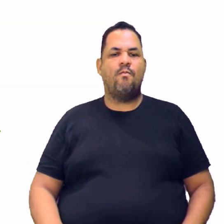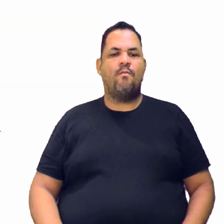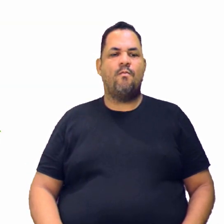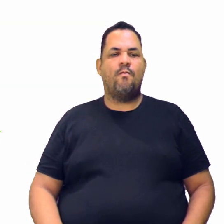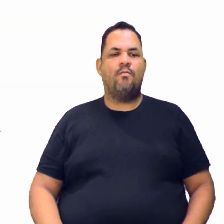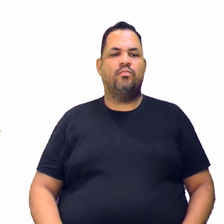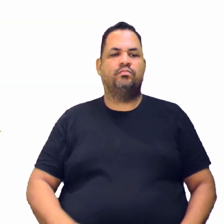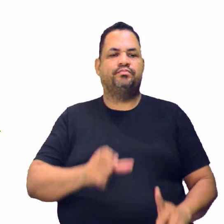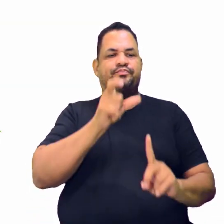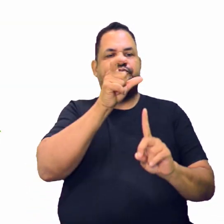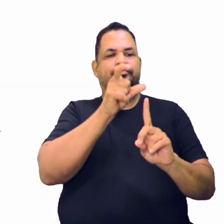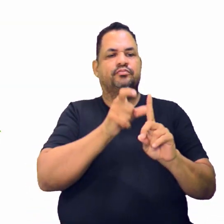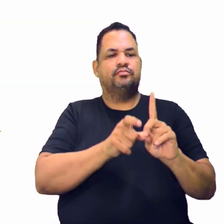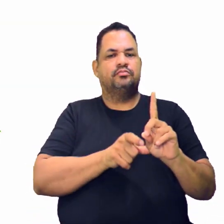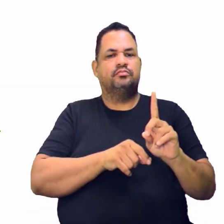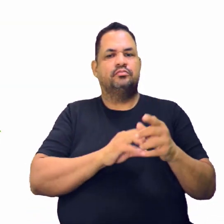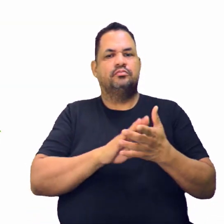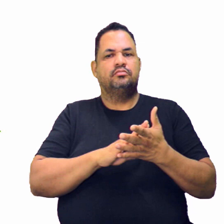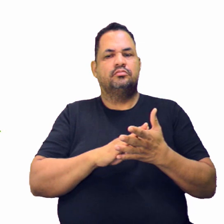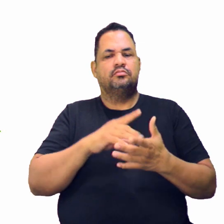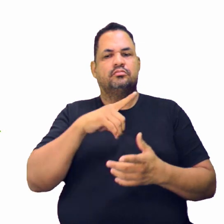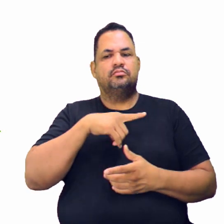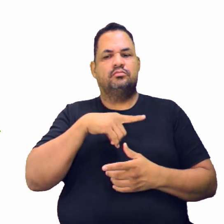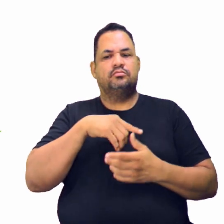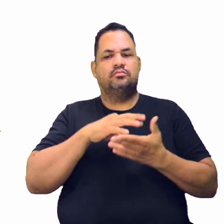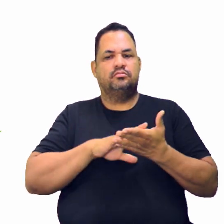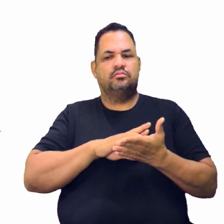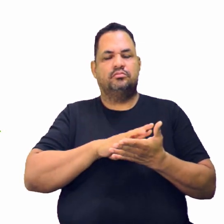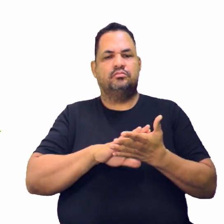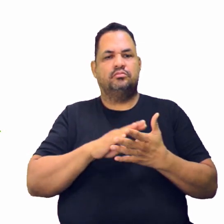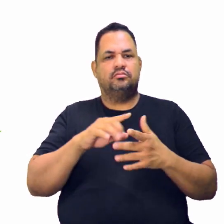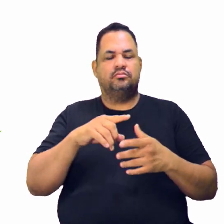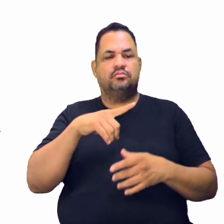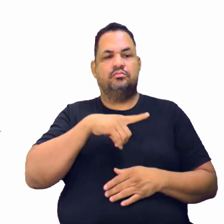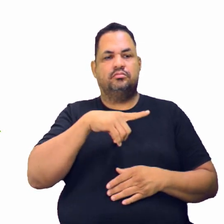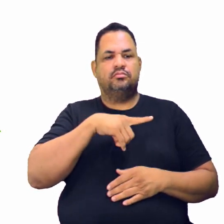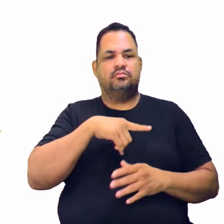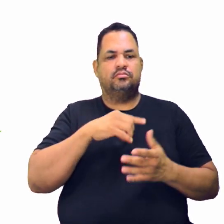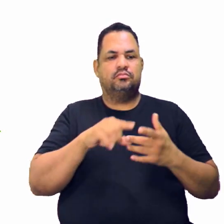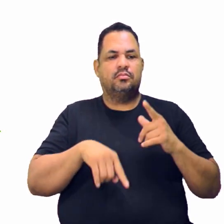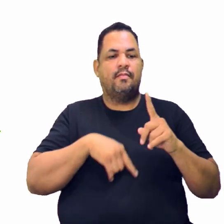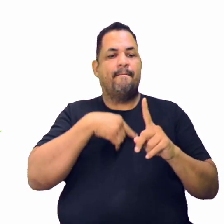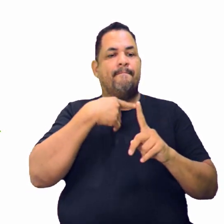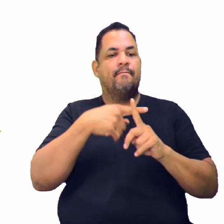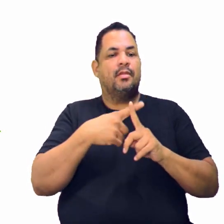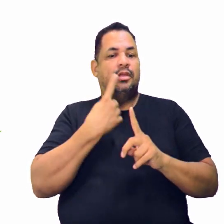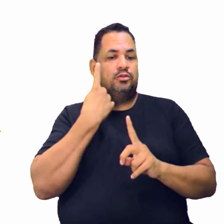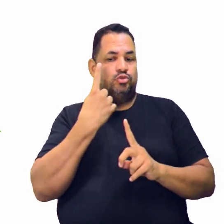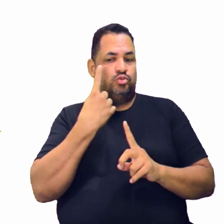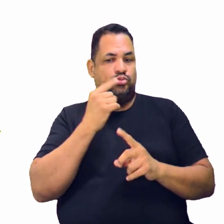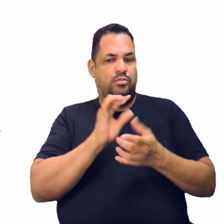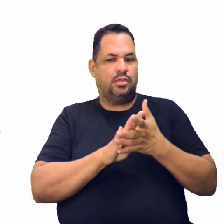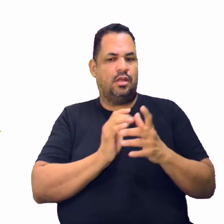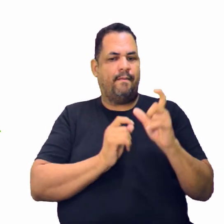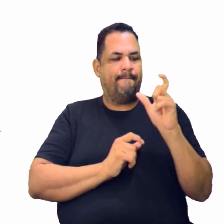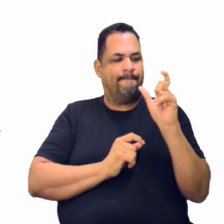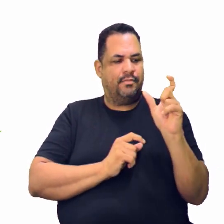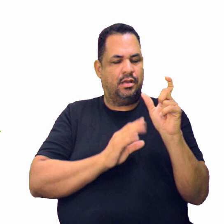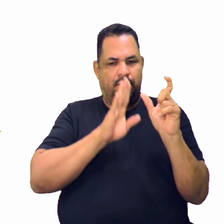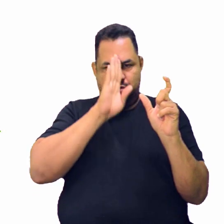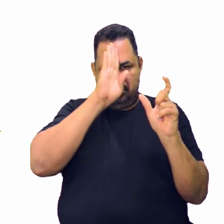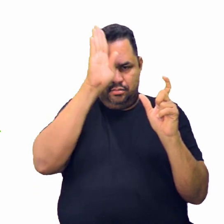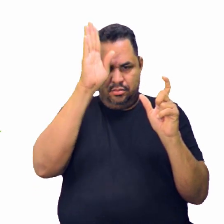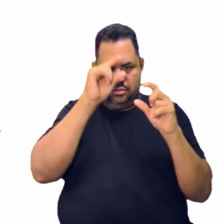E o sujeito composto vai apresentar mais de um núcleo na oração, sujeito